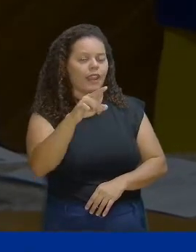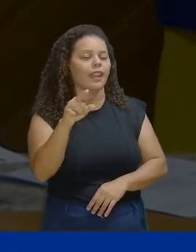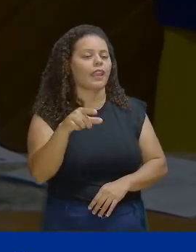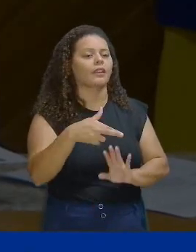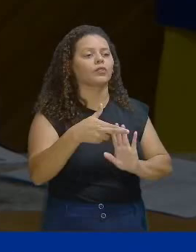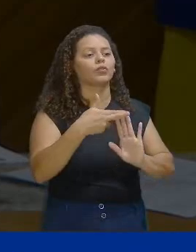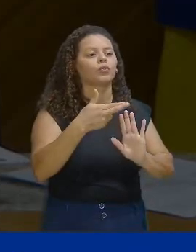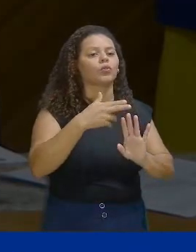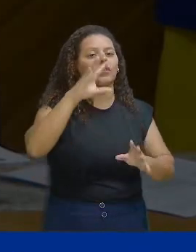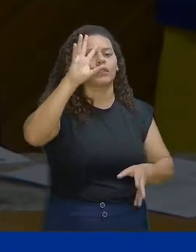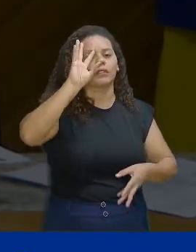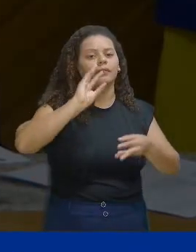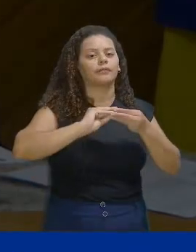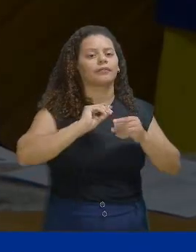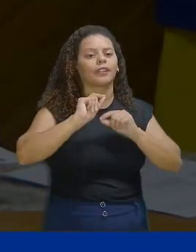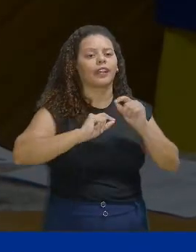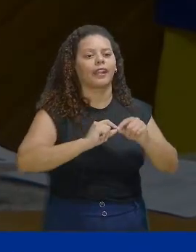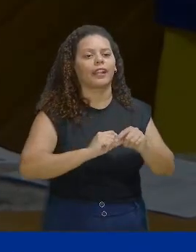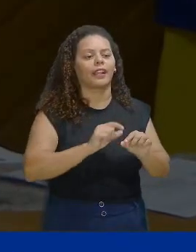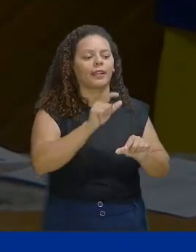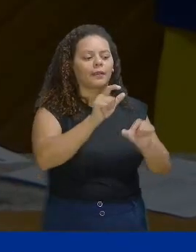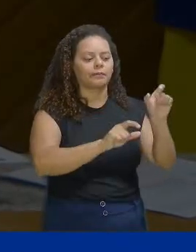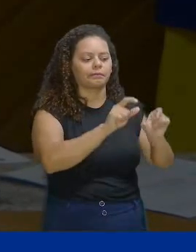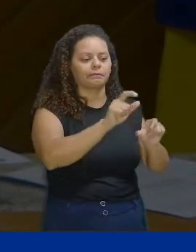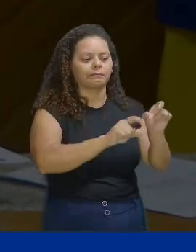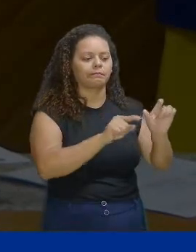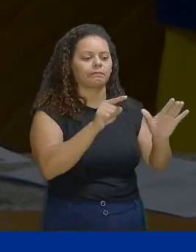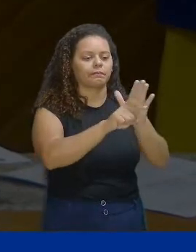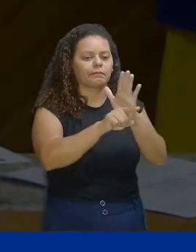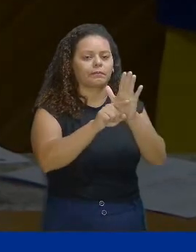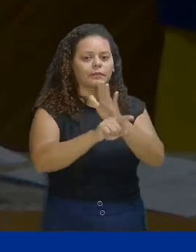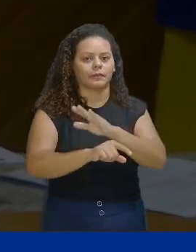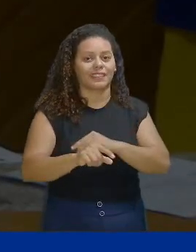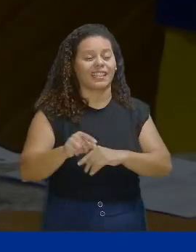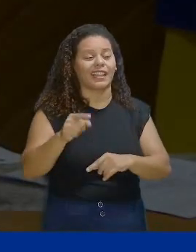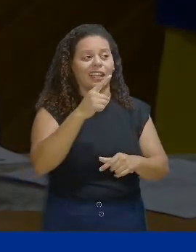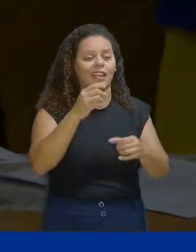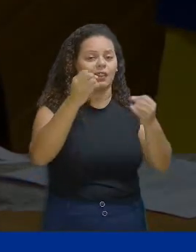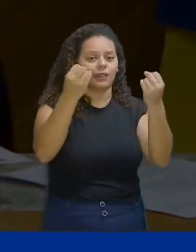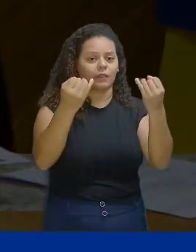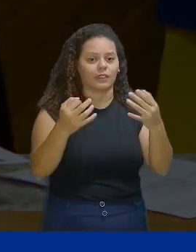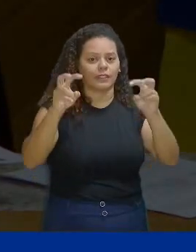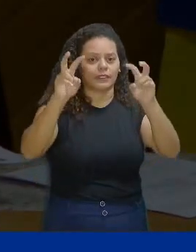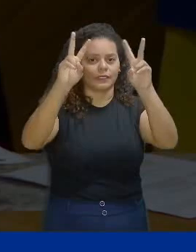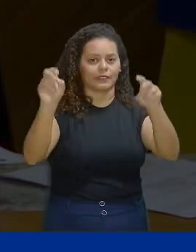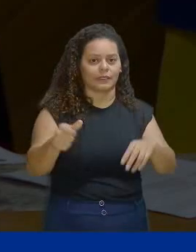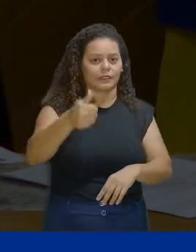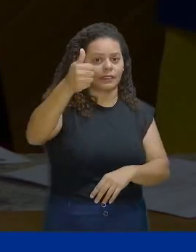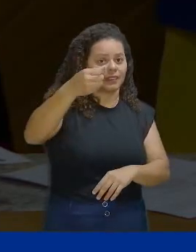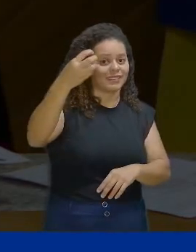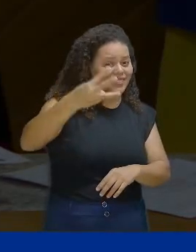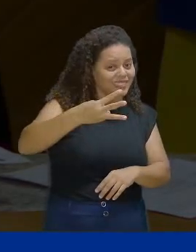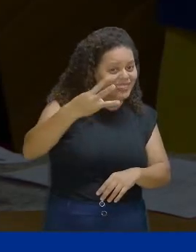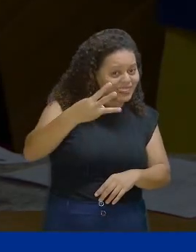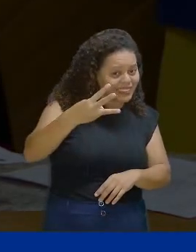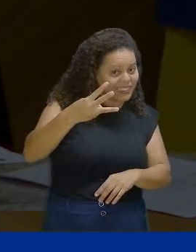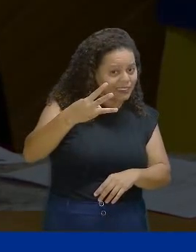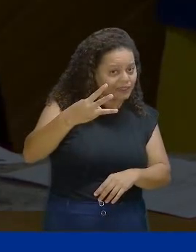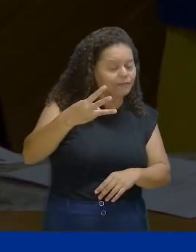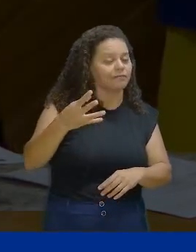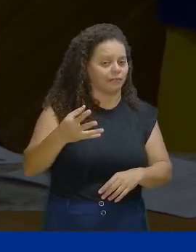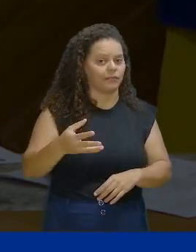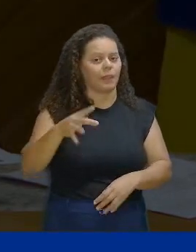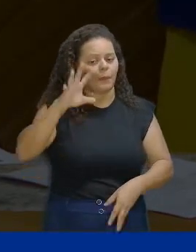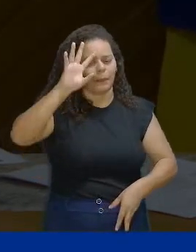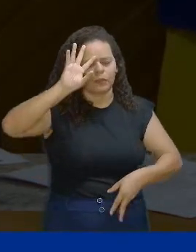estabeleceu que a designação dela seria a 13ª. O que se percebeu depois disso? Resumidamente,